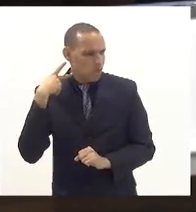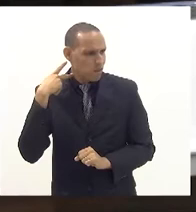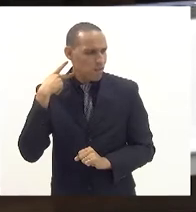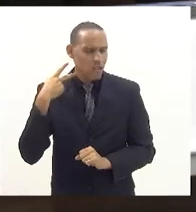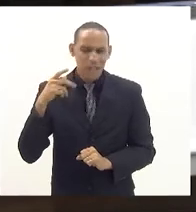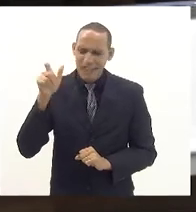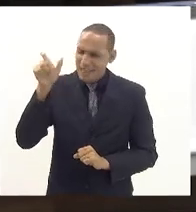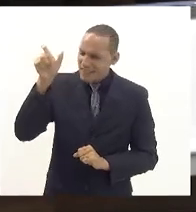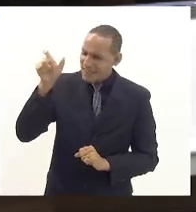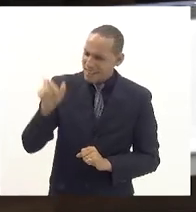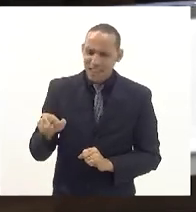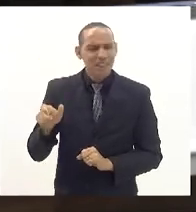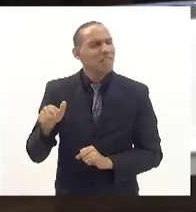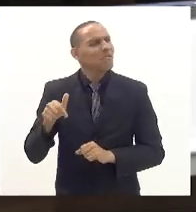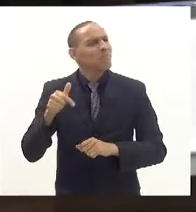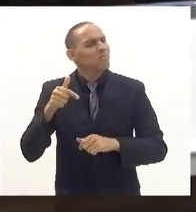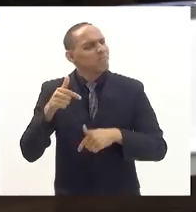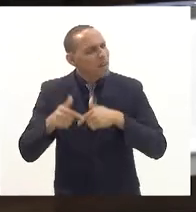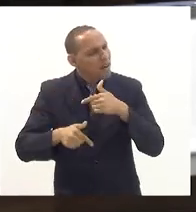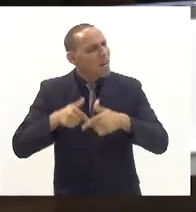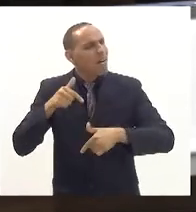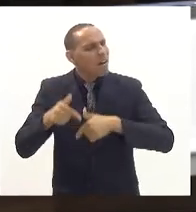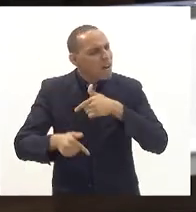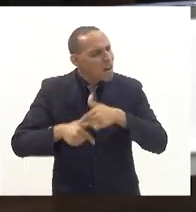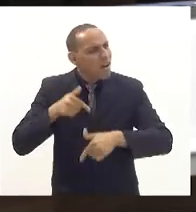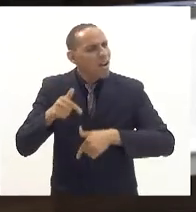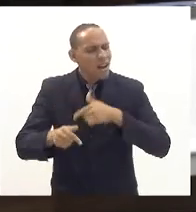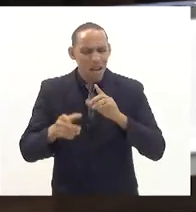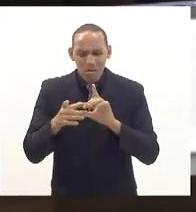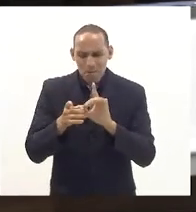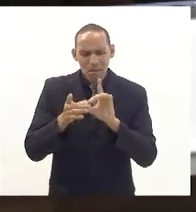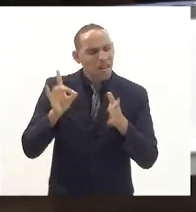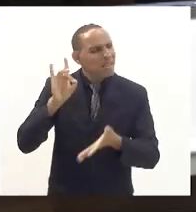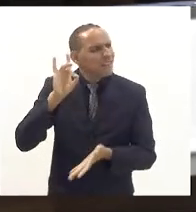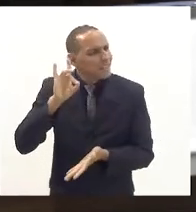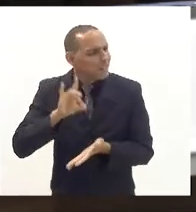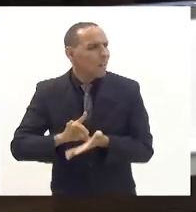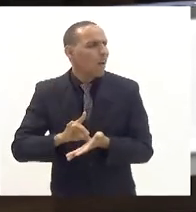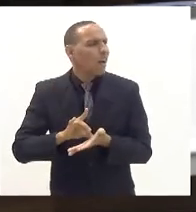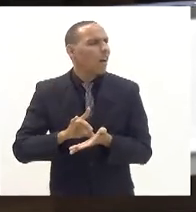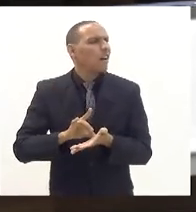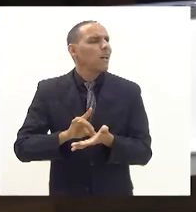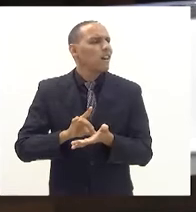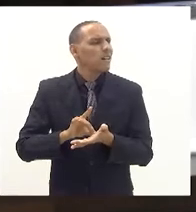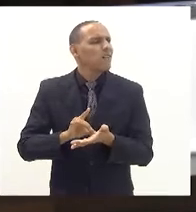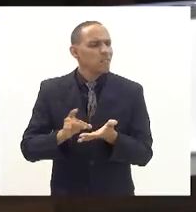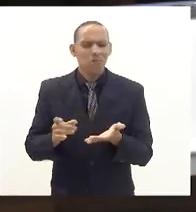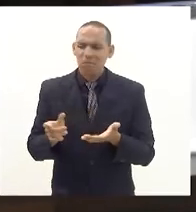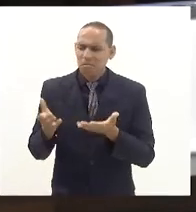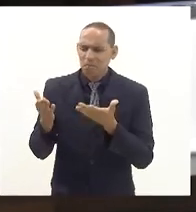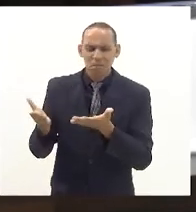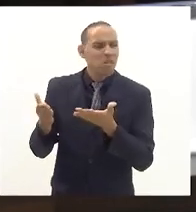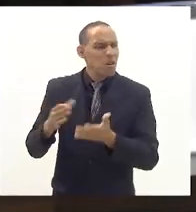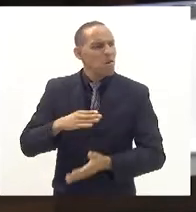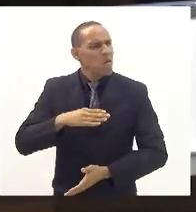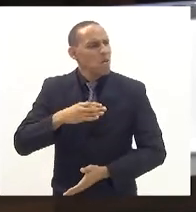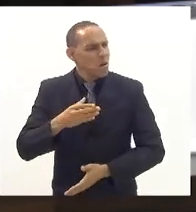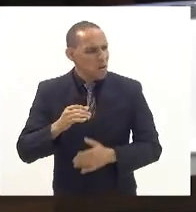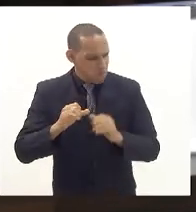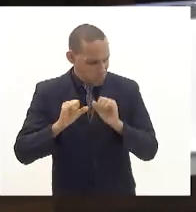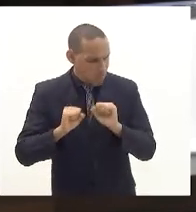o que realmente praticam e praticar o a democracia com grande galhardia na Baixada